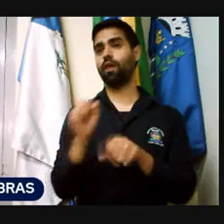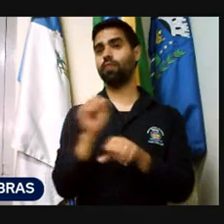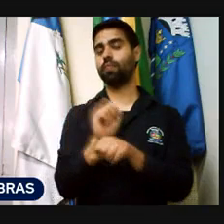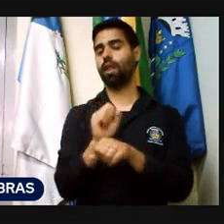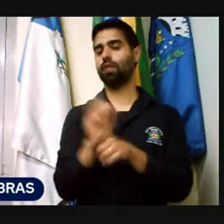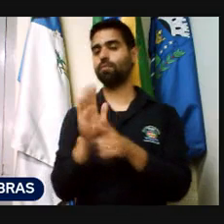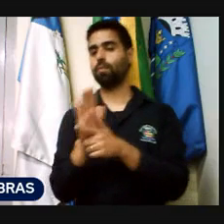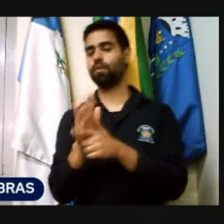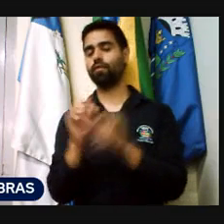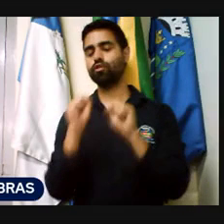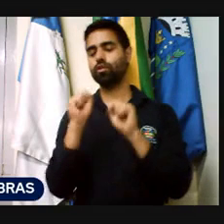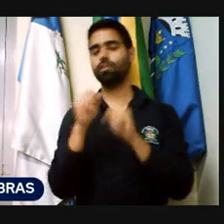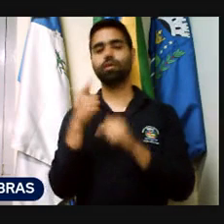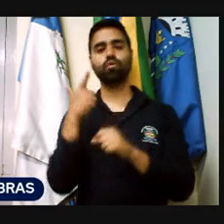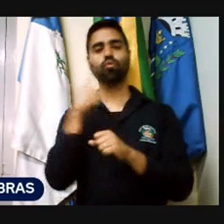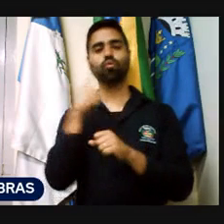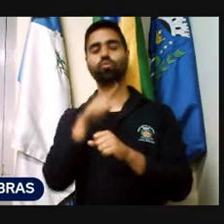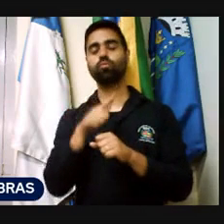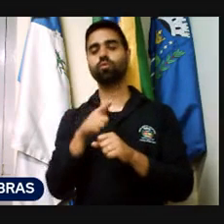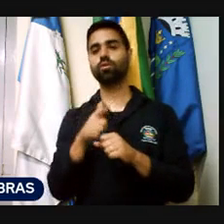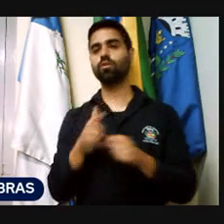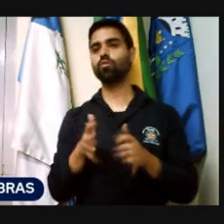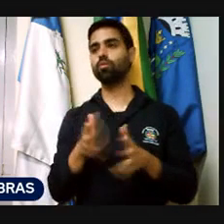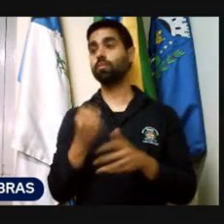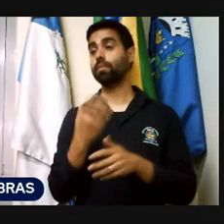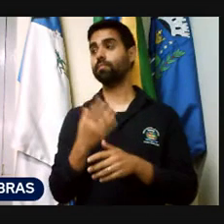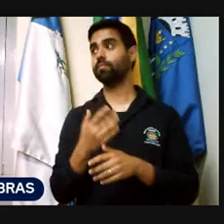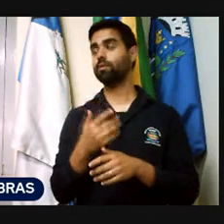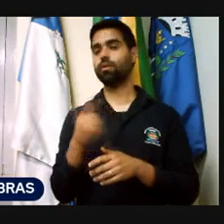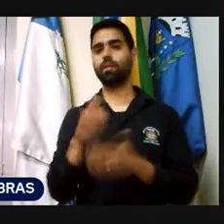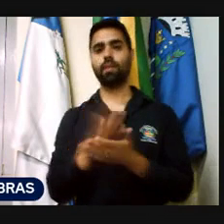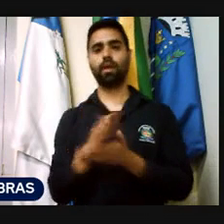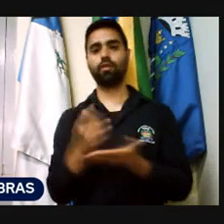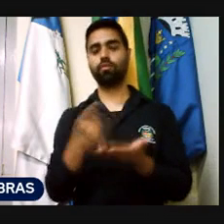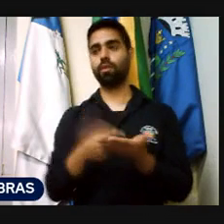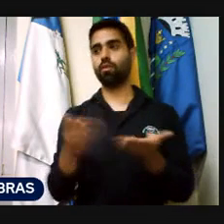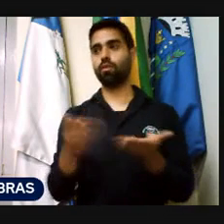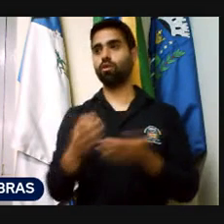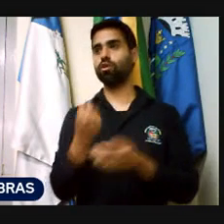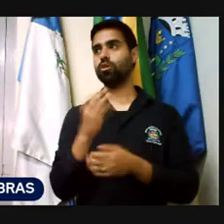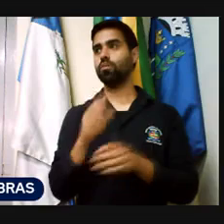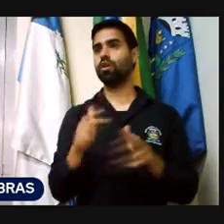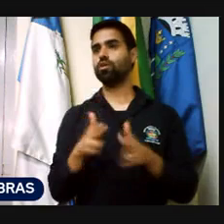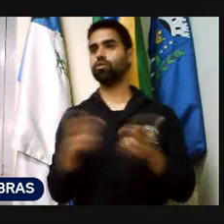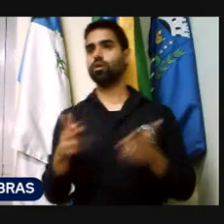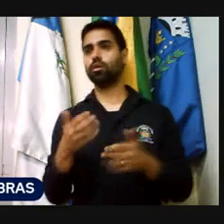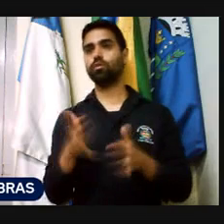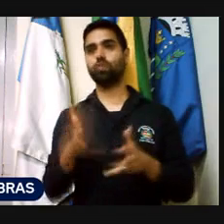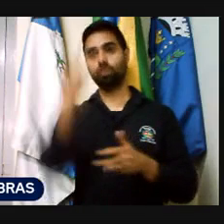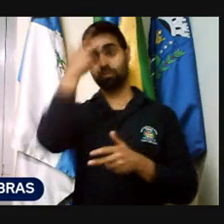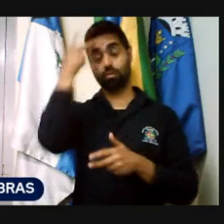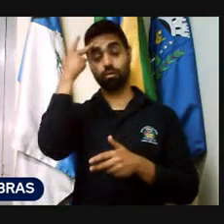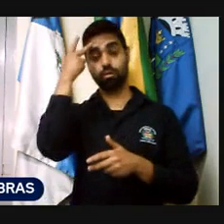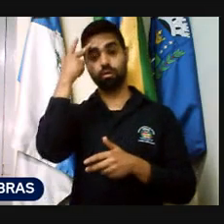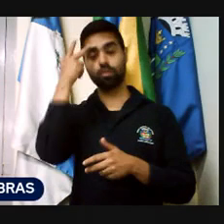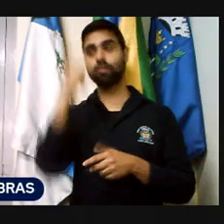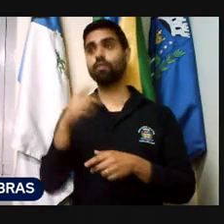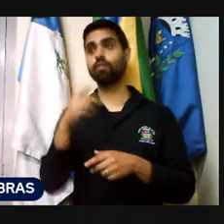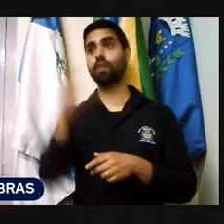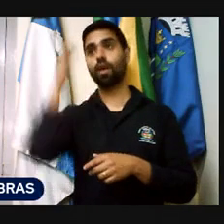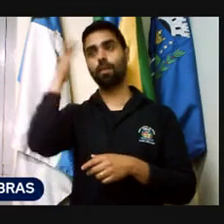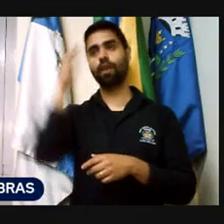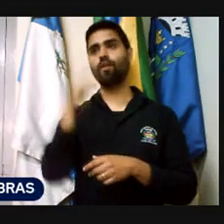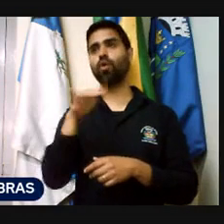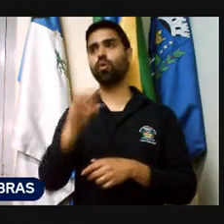Vamos torcer para que tudo corra bem. Não havendo mais nada a tratar, desejo boa sorte a todos os funcionários que vão amanhã ao Rio de